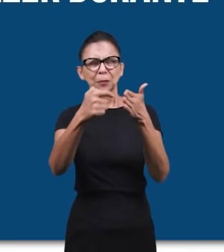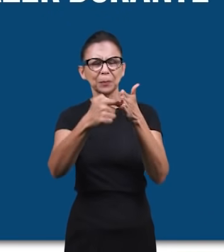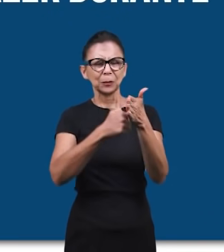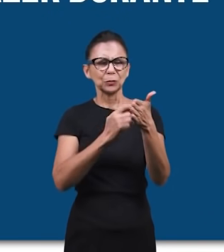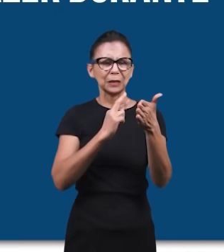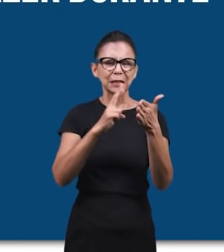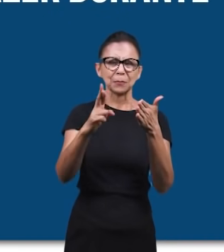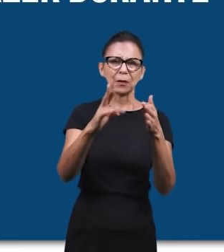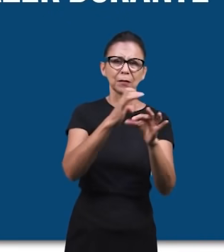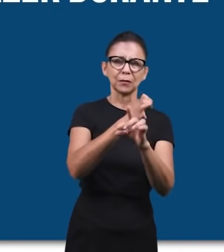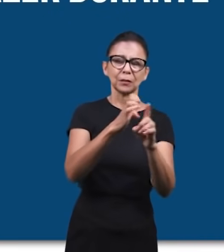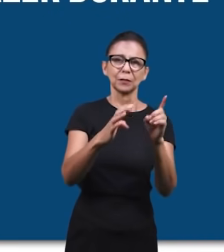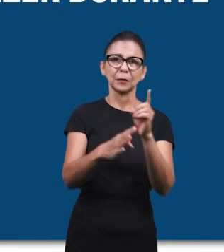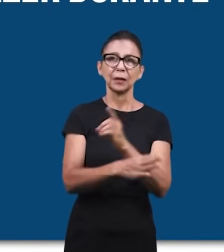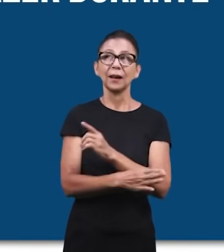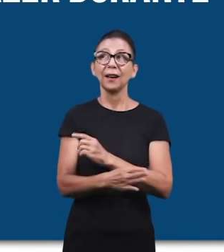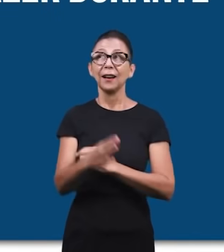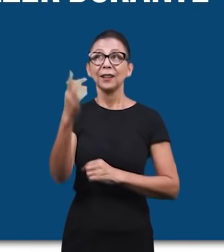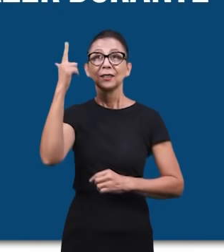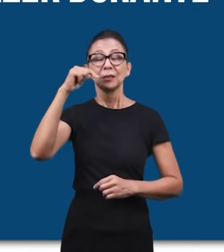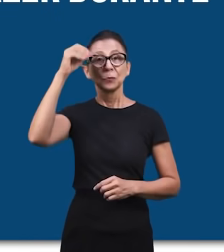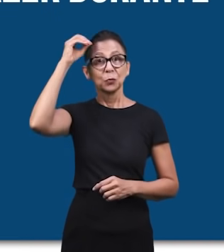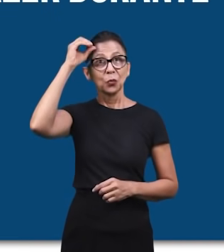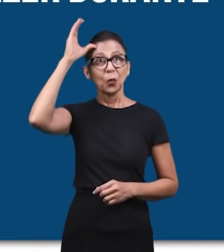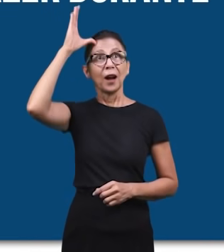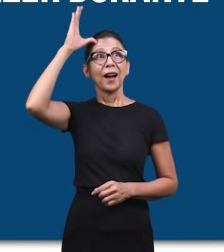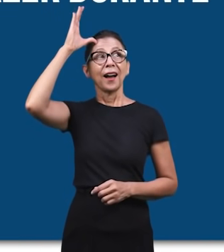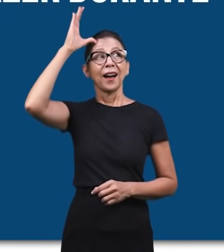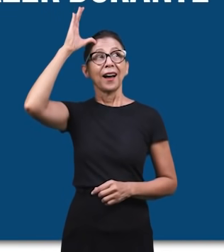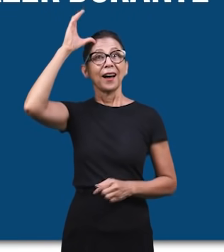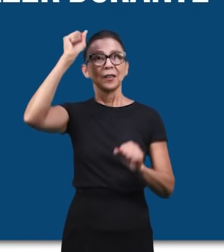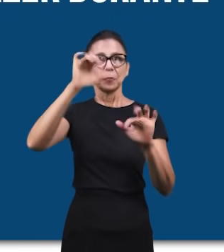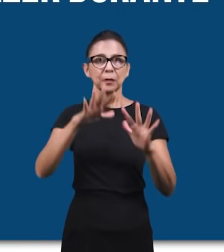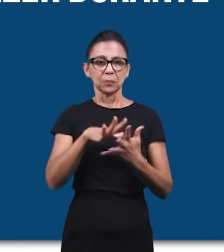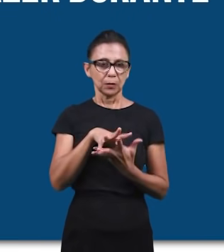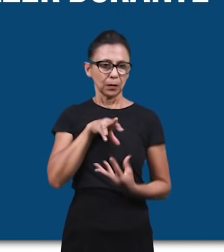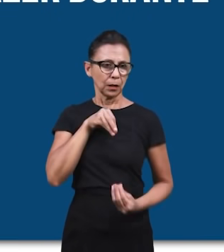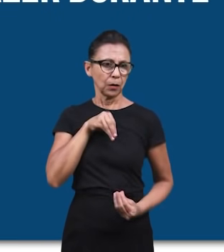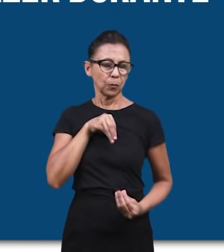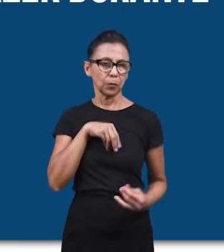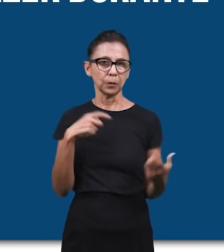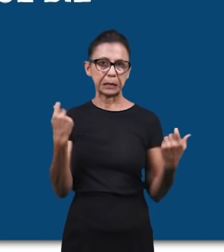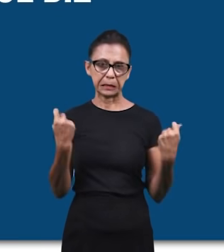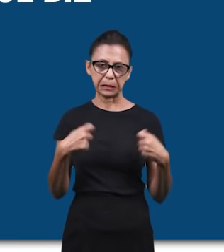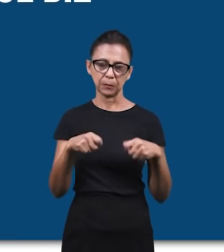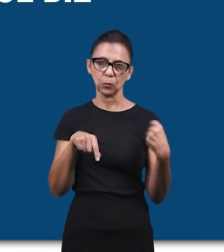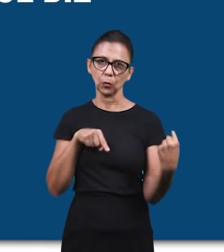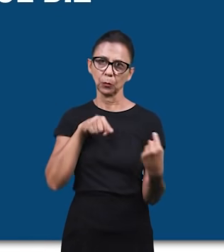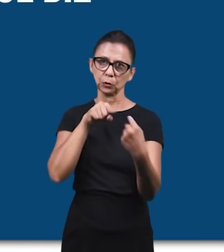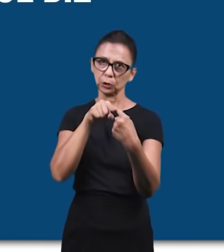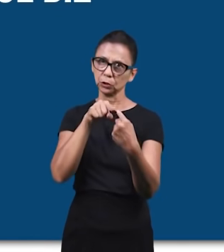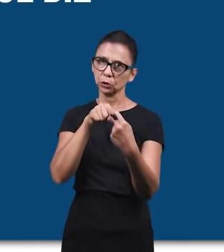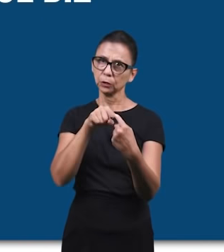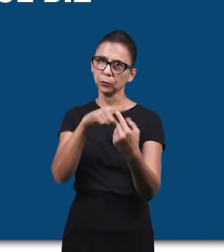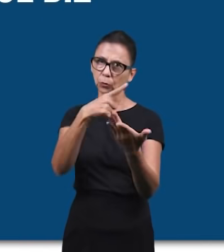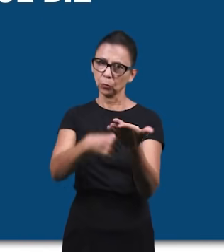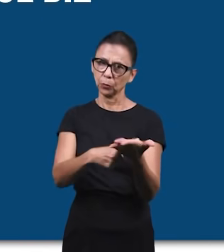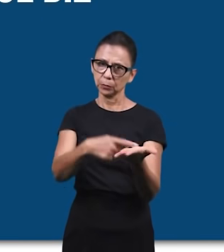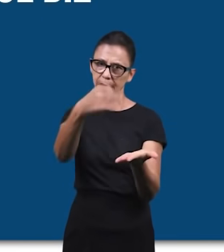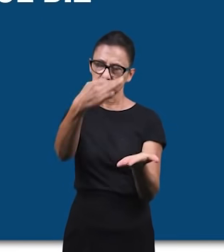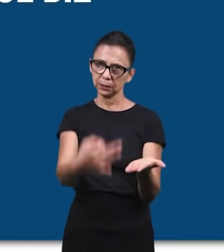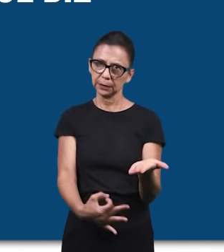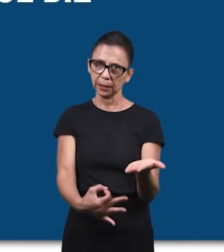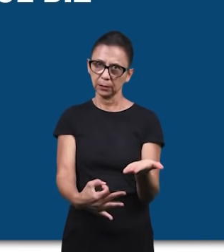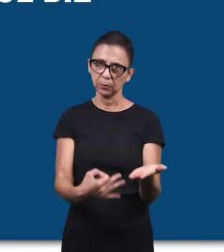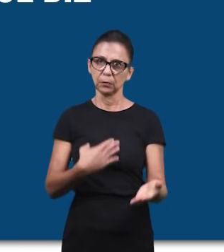que alcançamos uma riqueza para a nossa alma. Mas é preciso nos propormos a fazer isto. Gostaria que todos os irmãos da